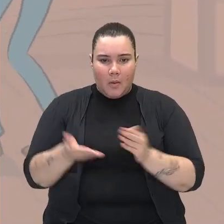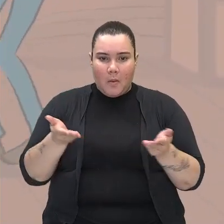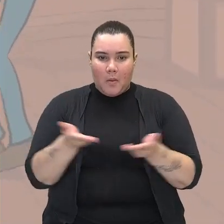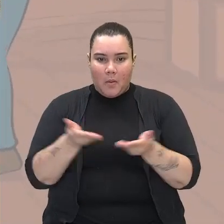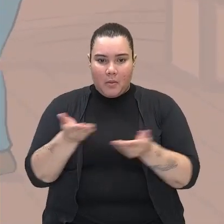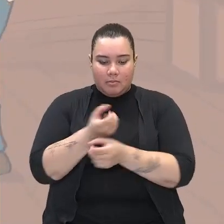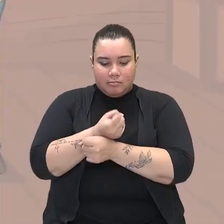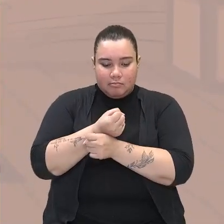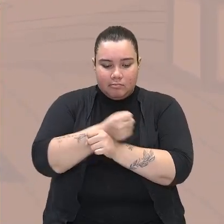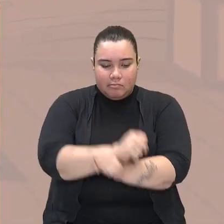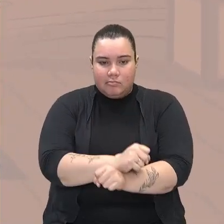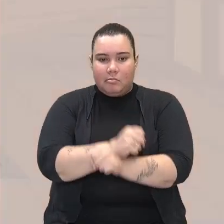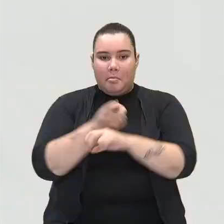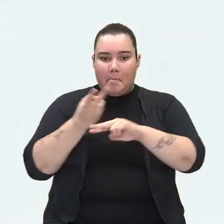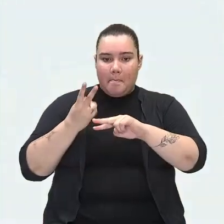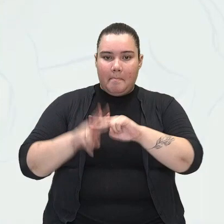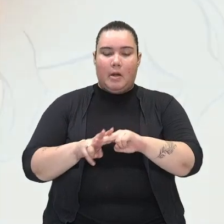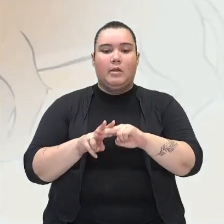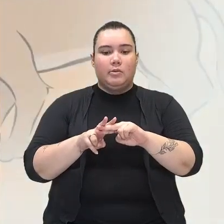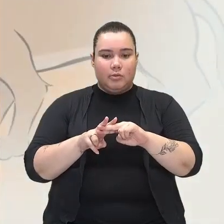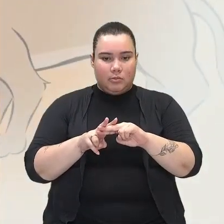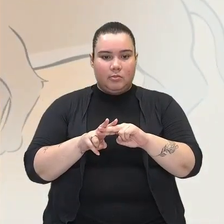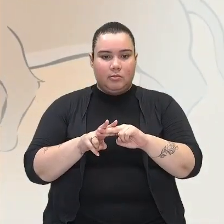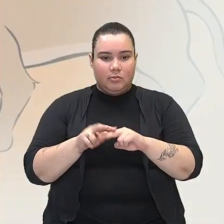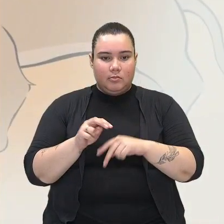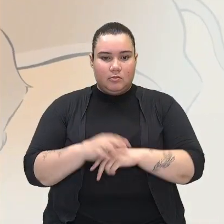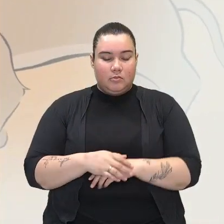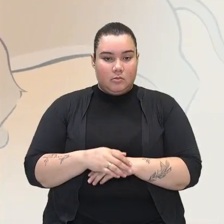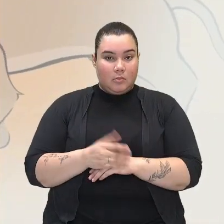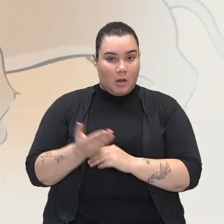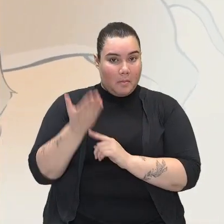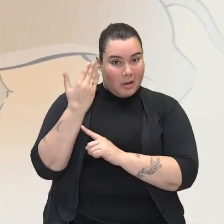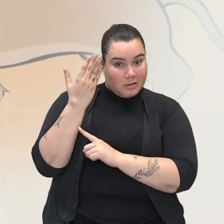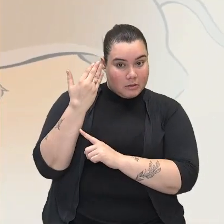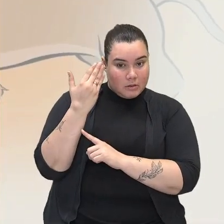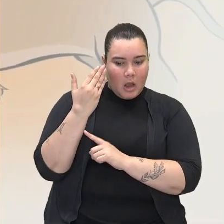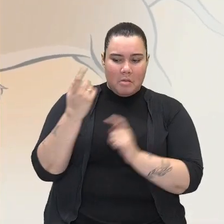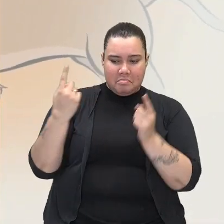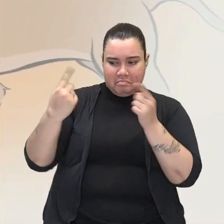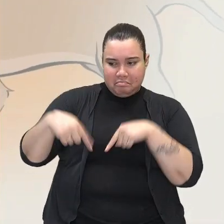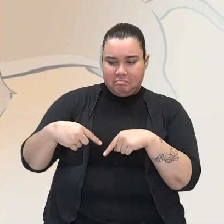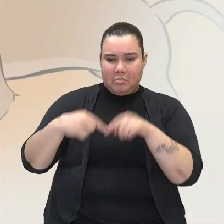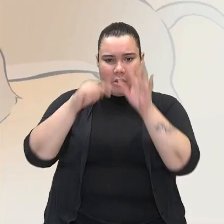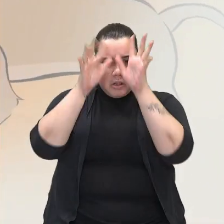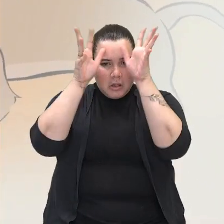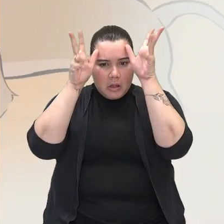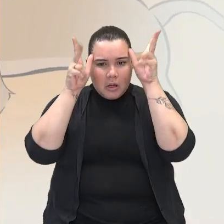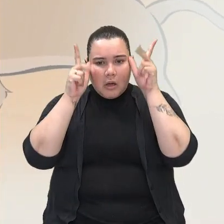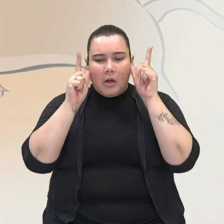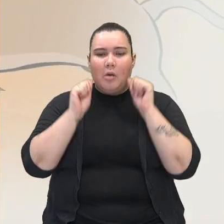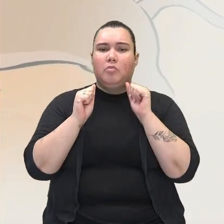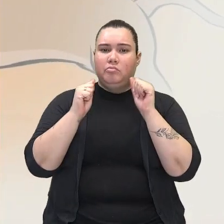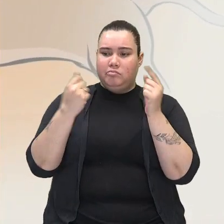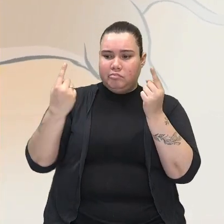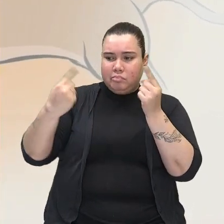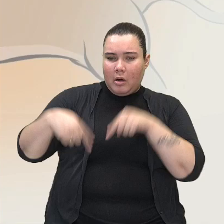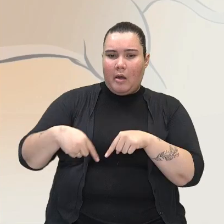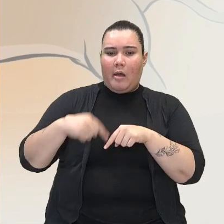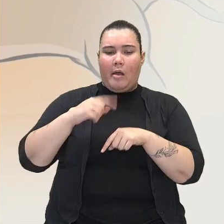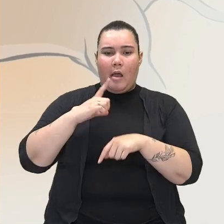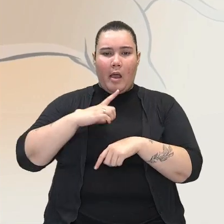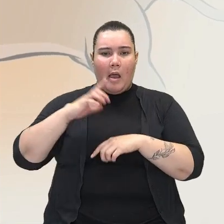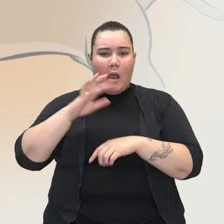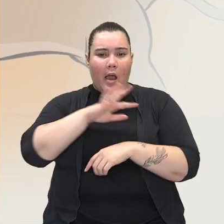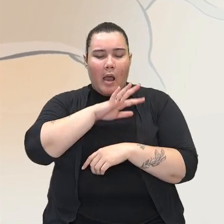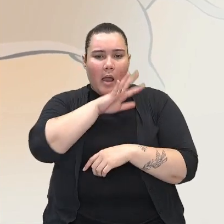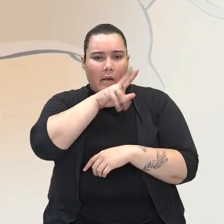sem luz, sem ar, sem razão. Ontem a serra leoa, A guerra, a caça ao leão, o sono dormido